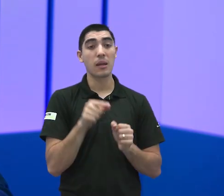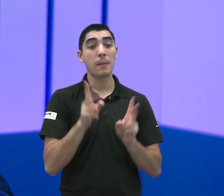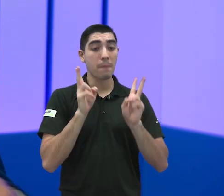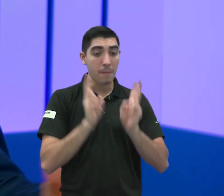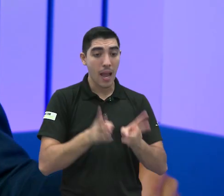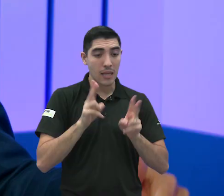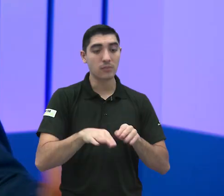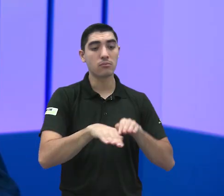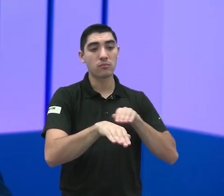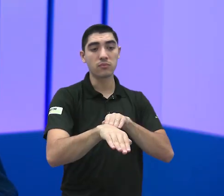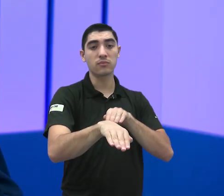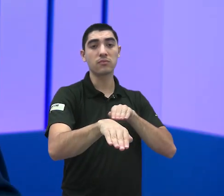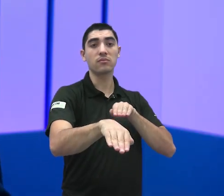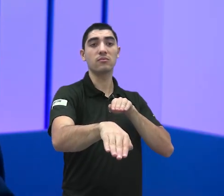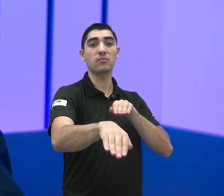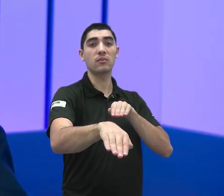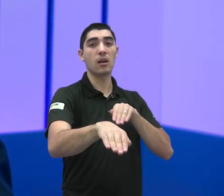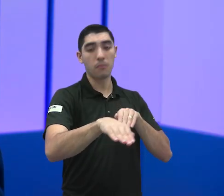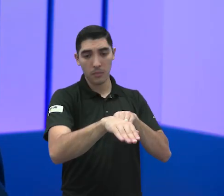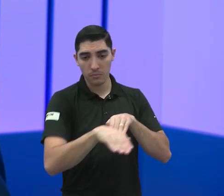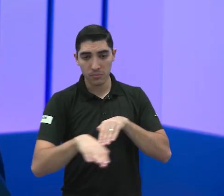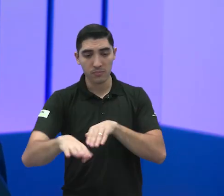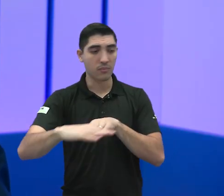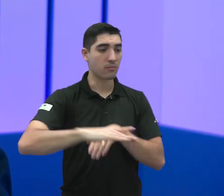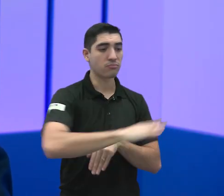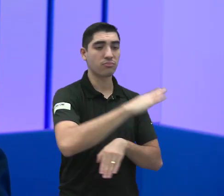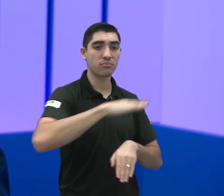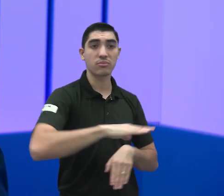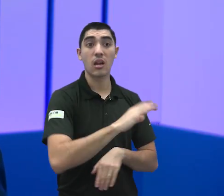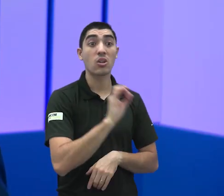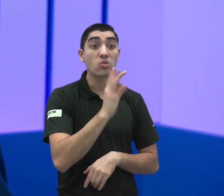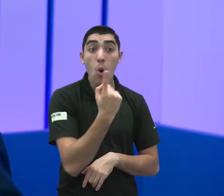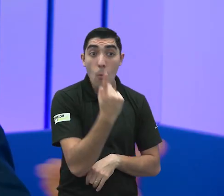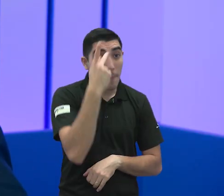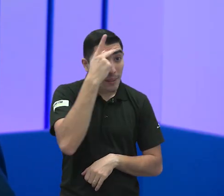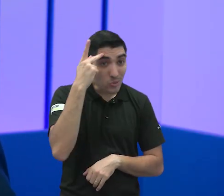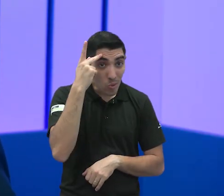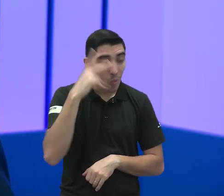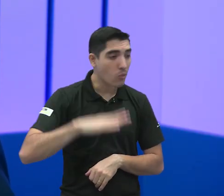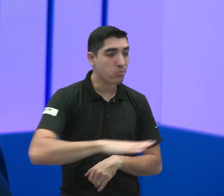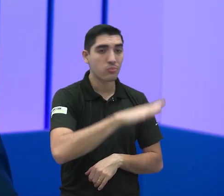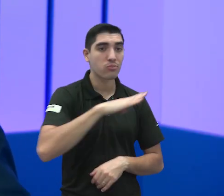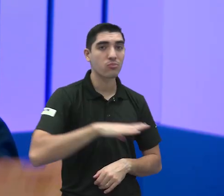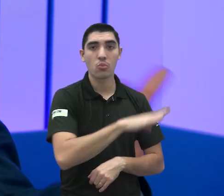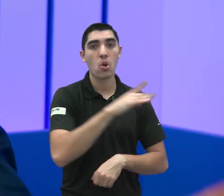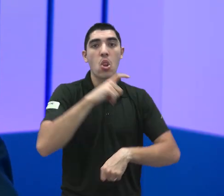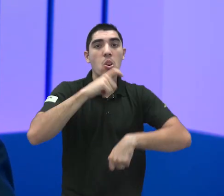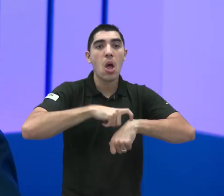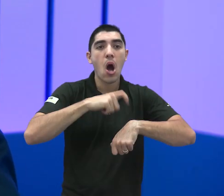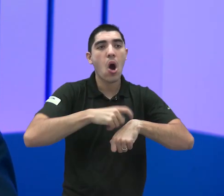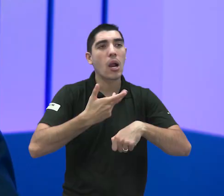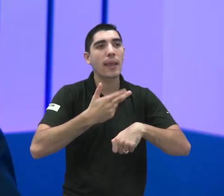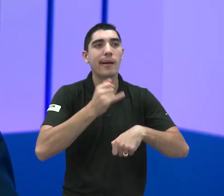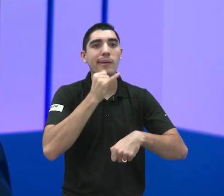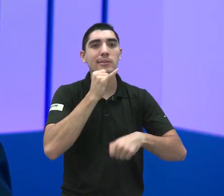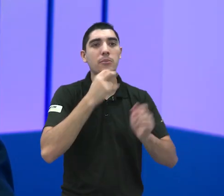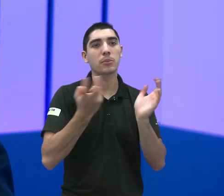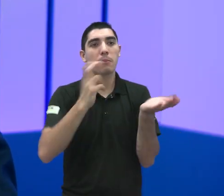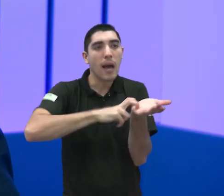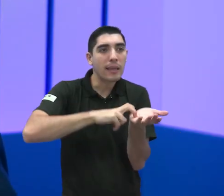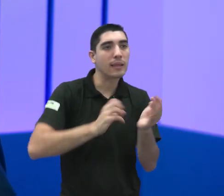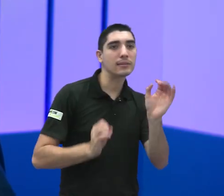mesmas faixas, aquela mesma via para entrar e sair com o seu carro particular no momento alto, no momento de rush.